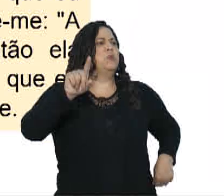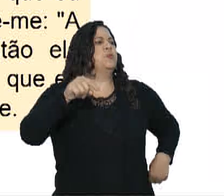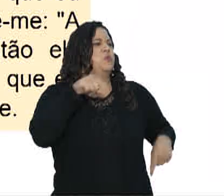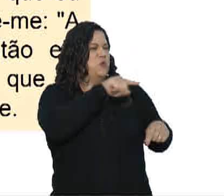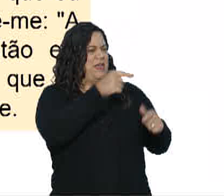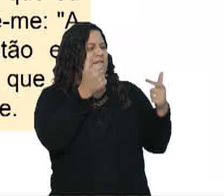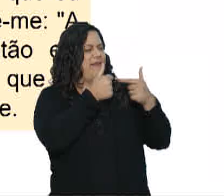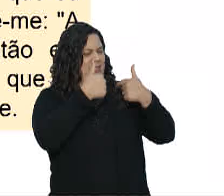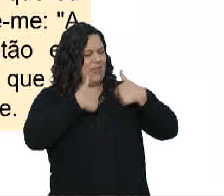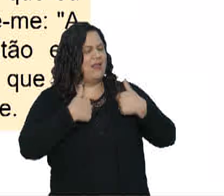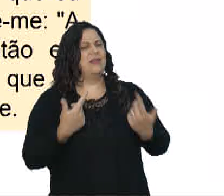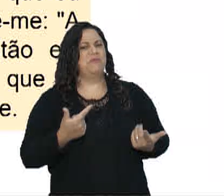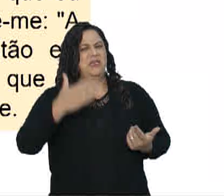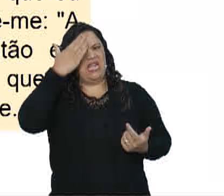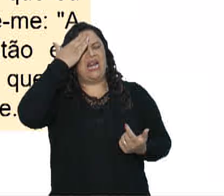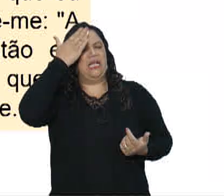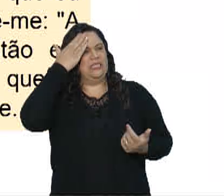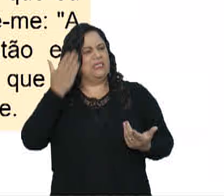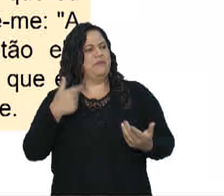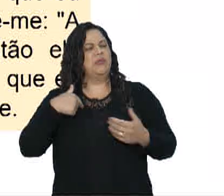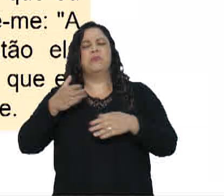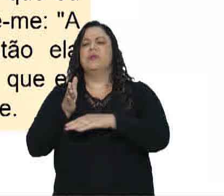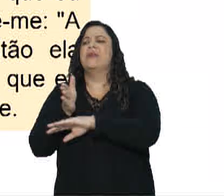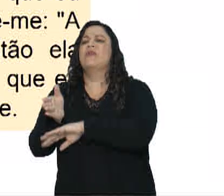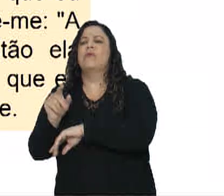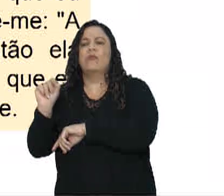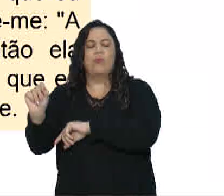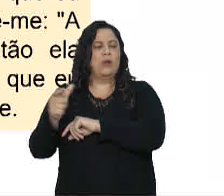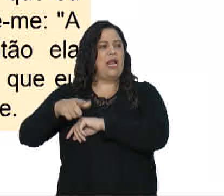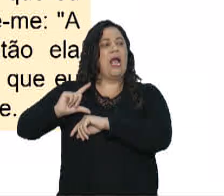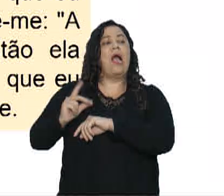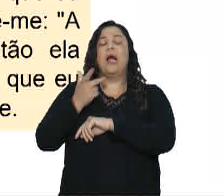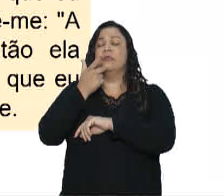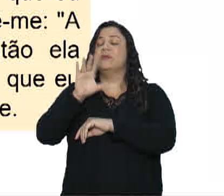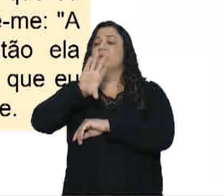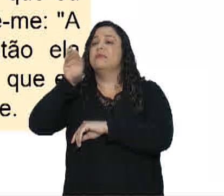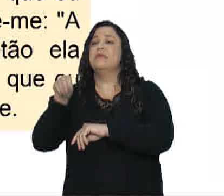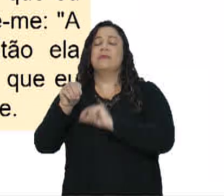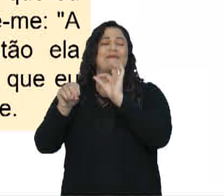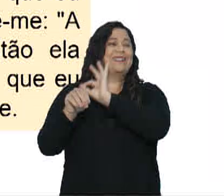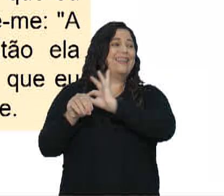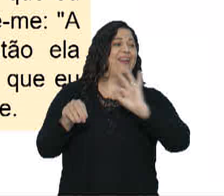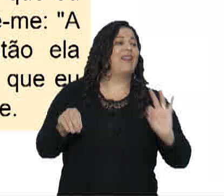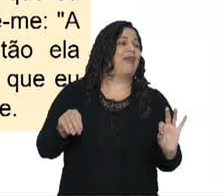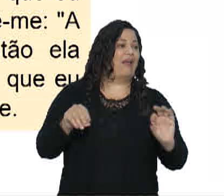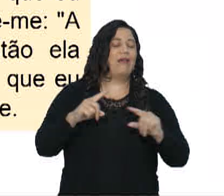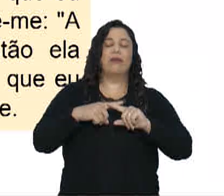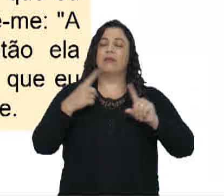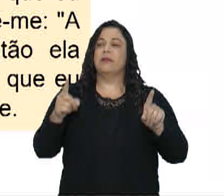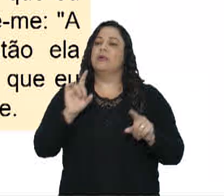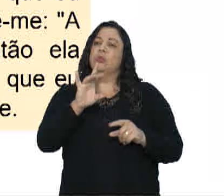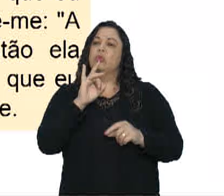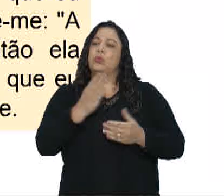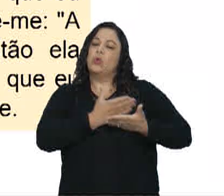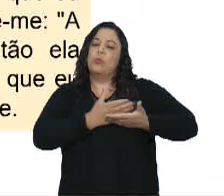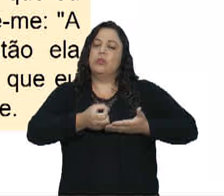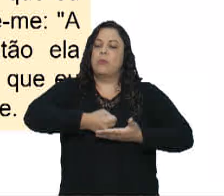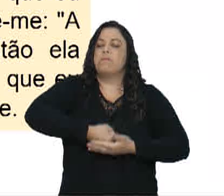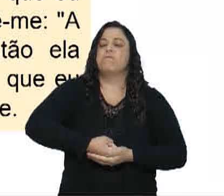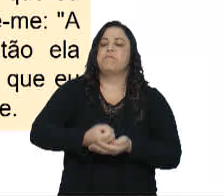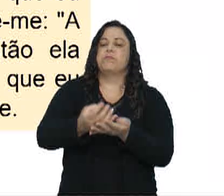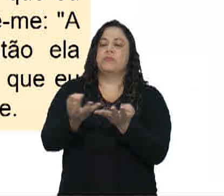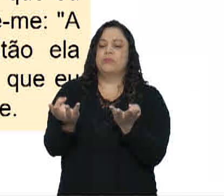adivinhou o motivo da consulta, antes mesmo que eu lhe dissesse o que era. Apenas começou a botar as